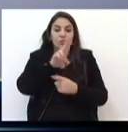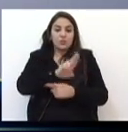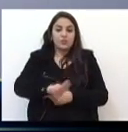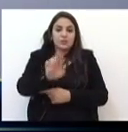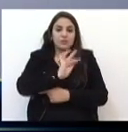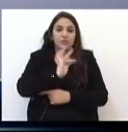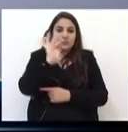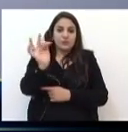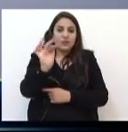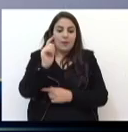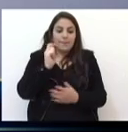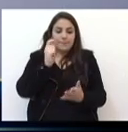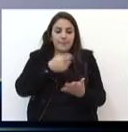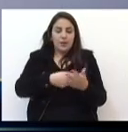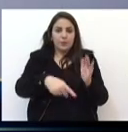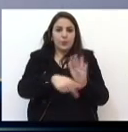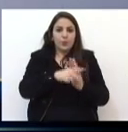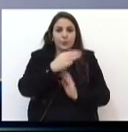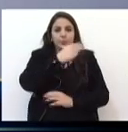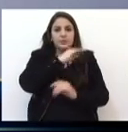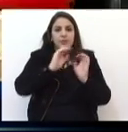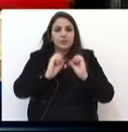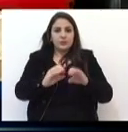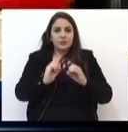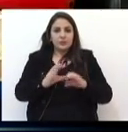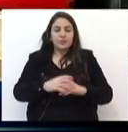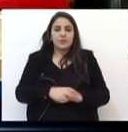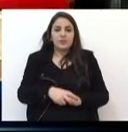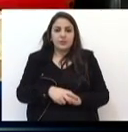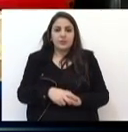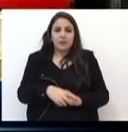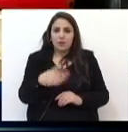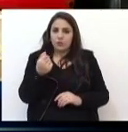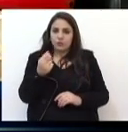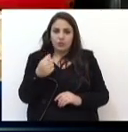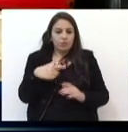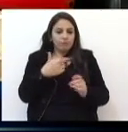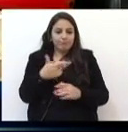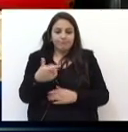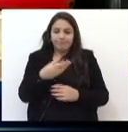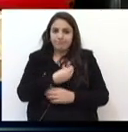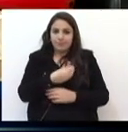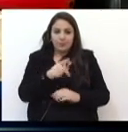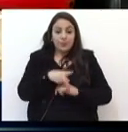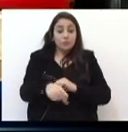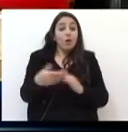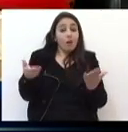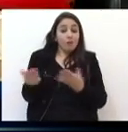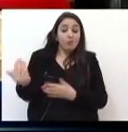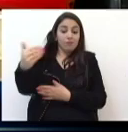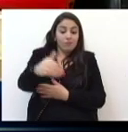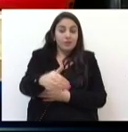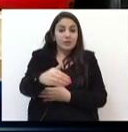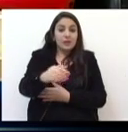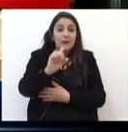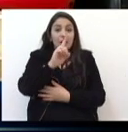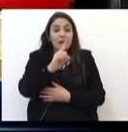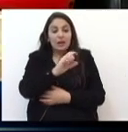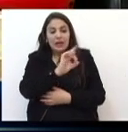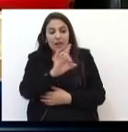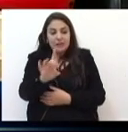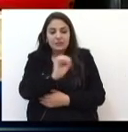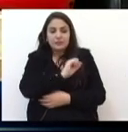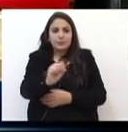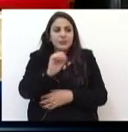Universidade Federal, são pagos pelo Ministério da Educação, né? Então, um dinheiro que não estava em Passo Fundo, que agora está. A cada semestre